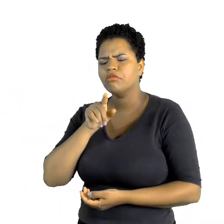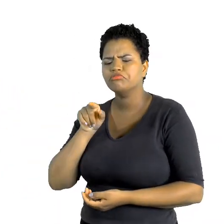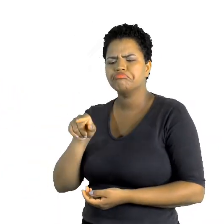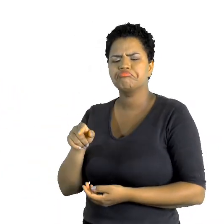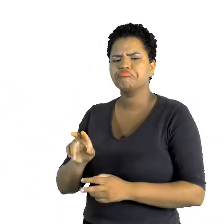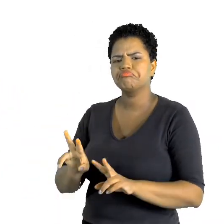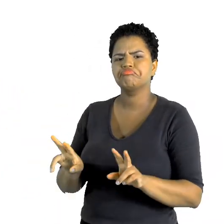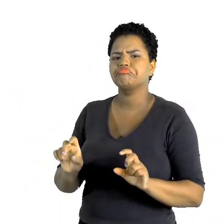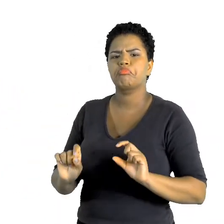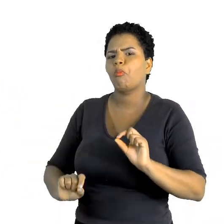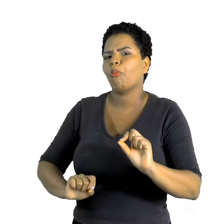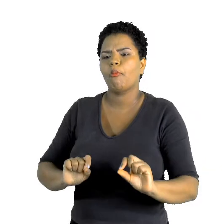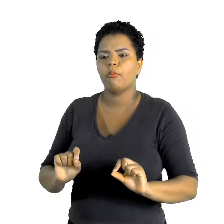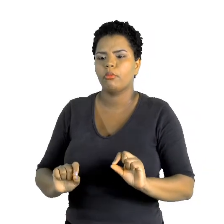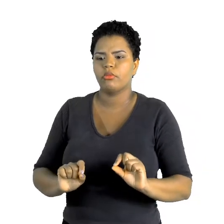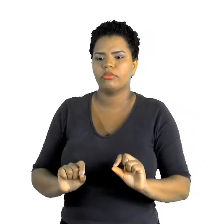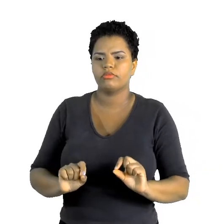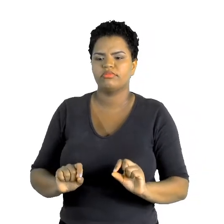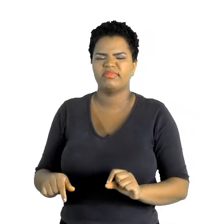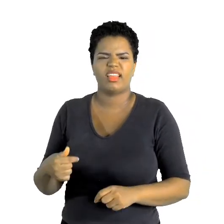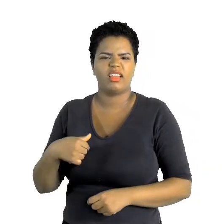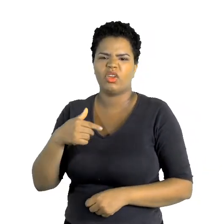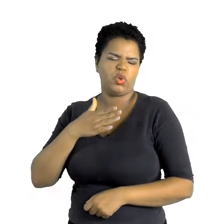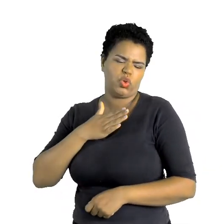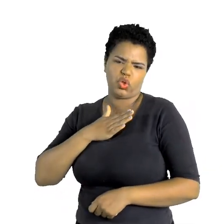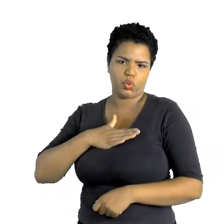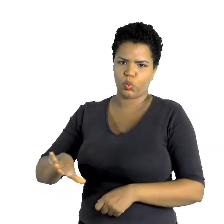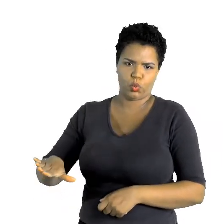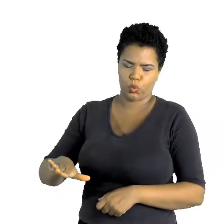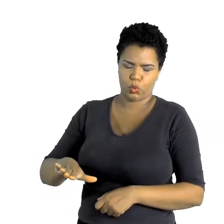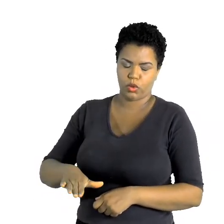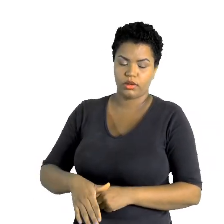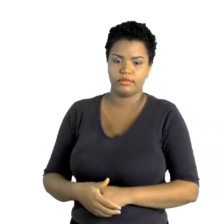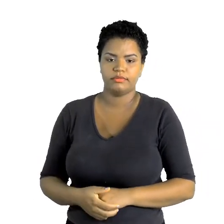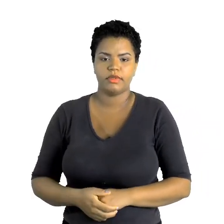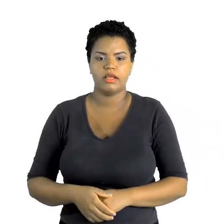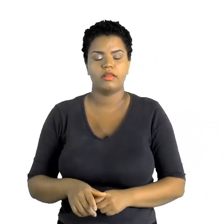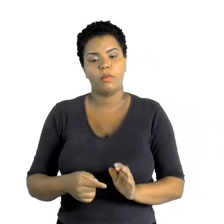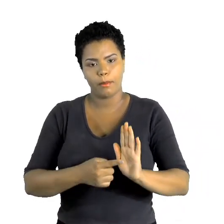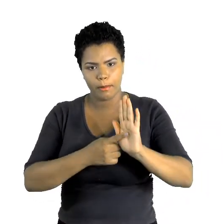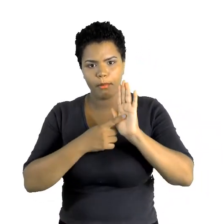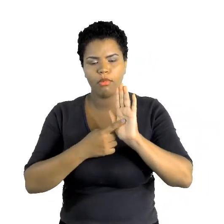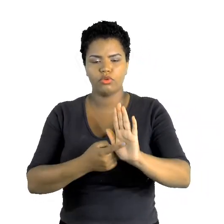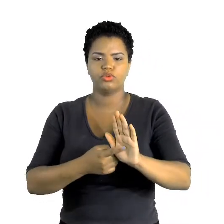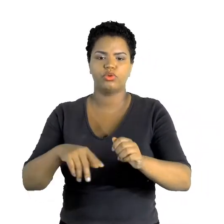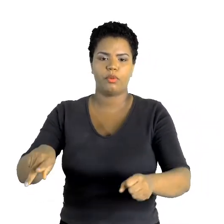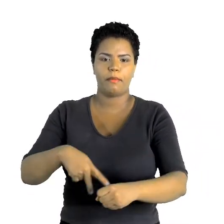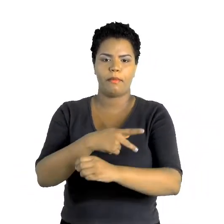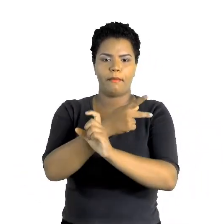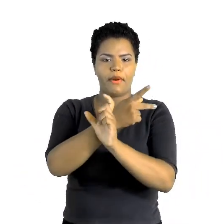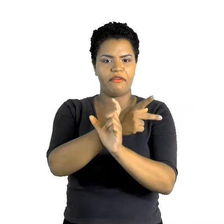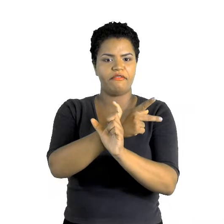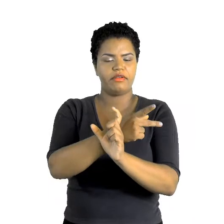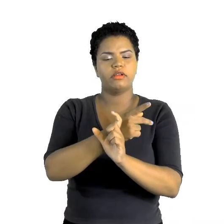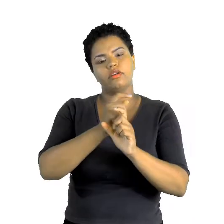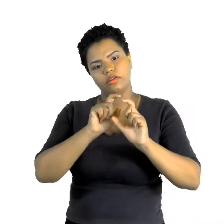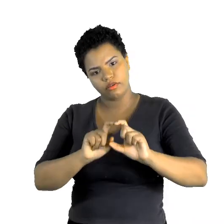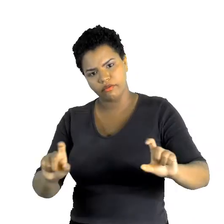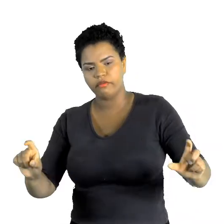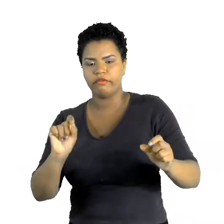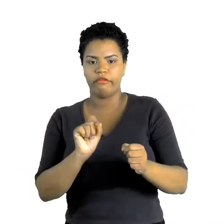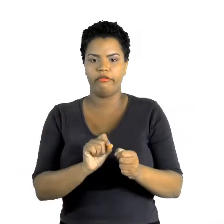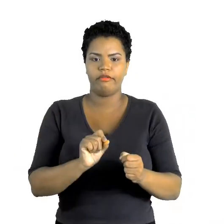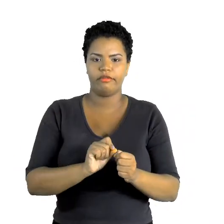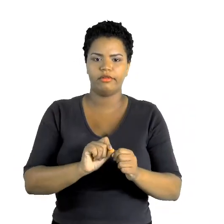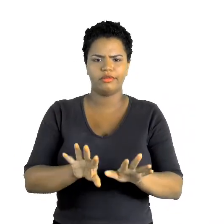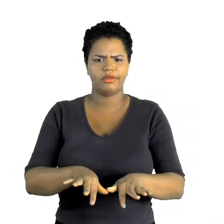I dislike. Ok? Então, você usou aí o seu prefixo e formou aí a sua sentença. Ok, guys? Então, bem